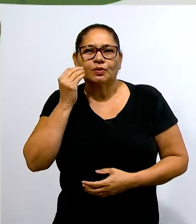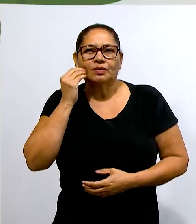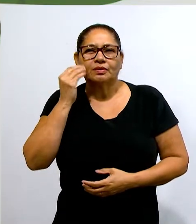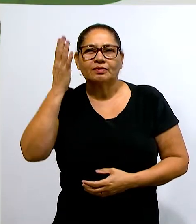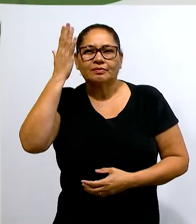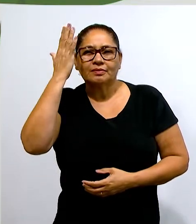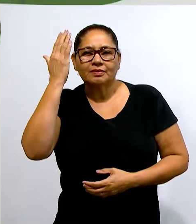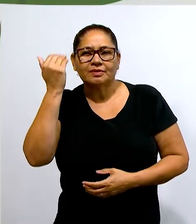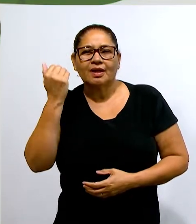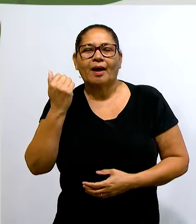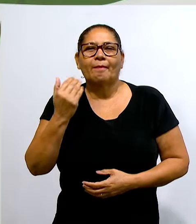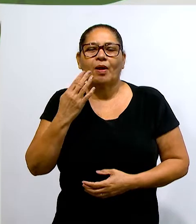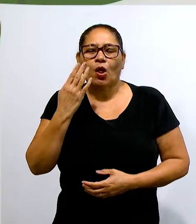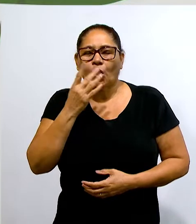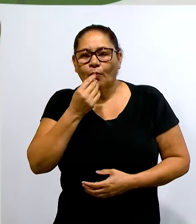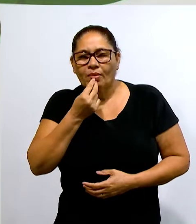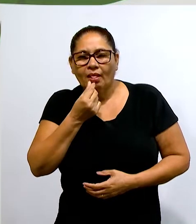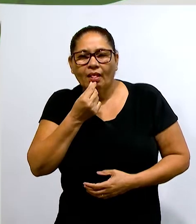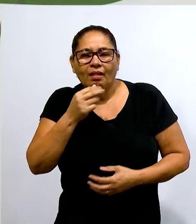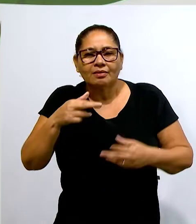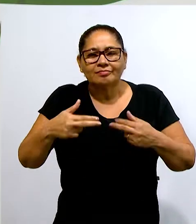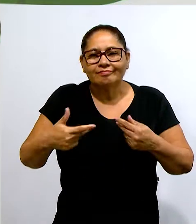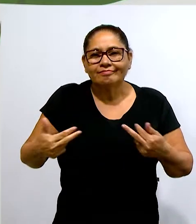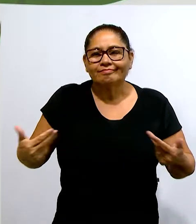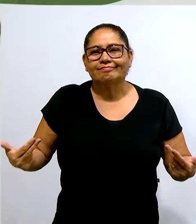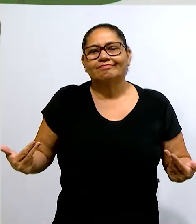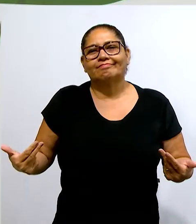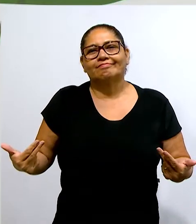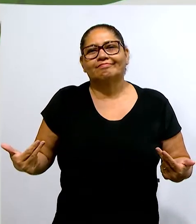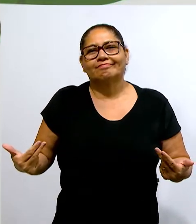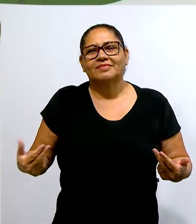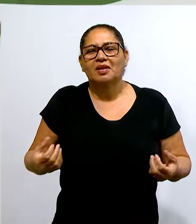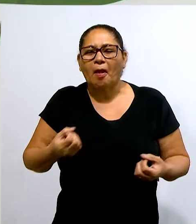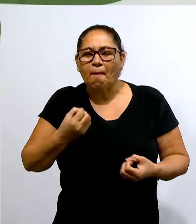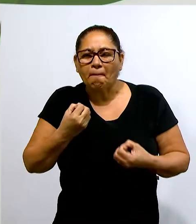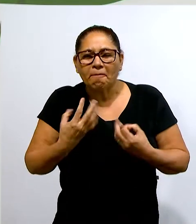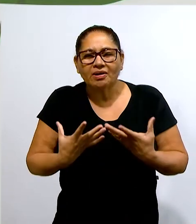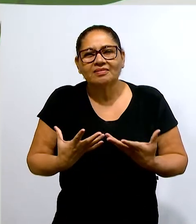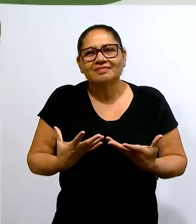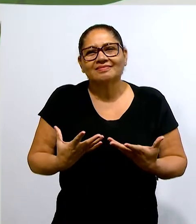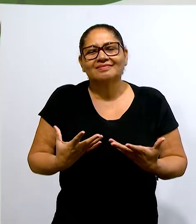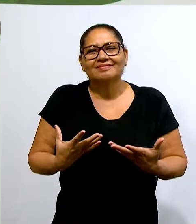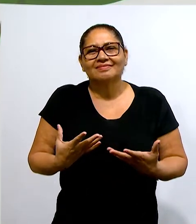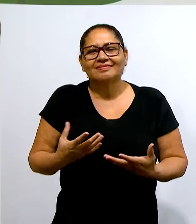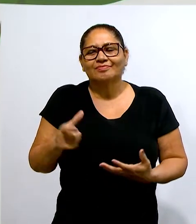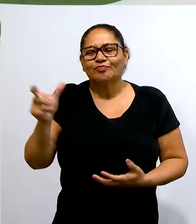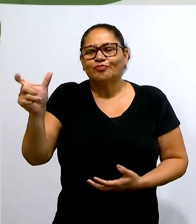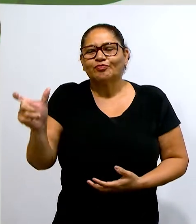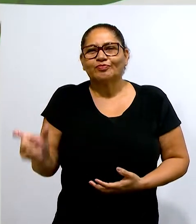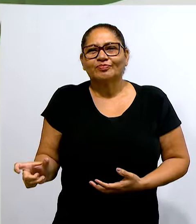saberes e sabores diferentes, né? Isso é bacana. Eu sou uma pessoa